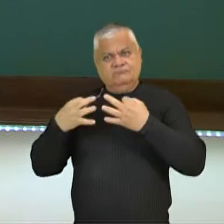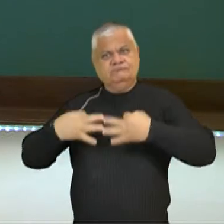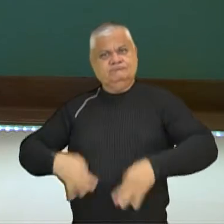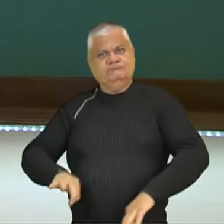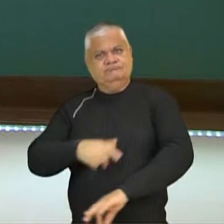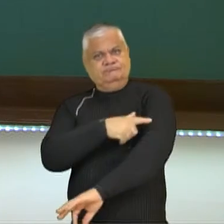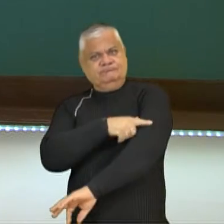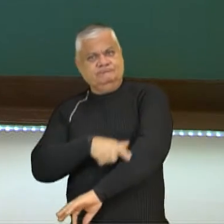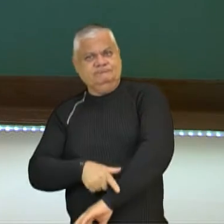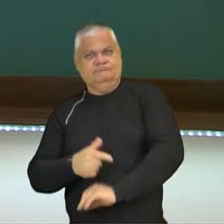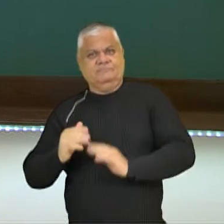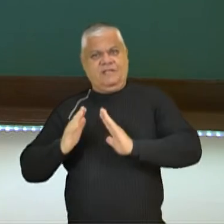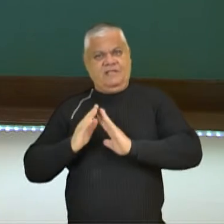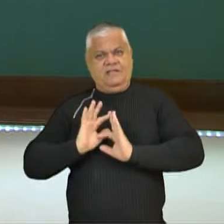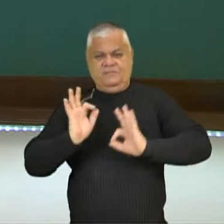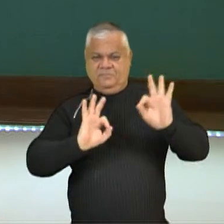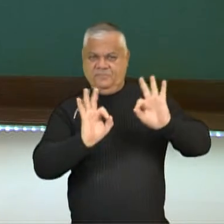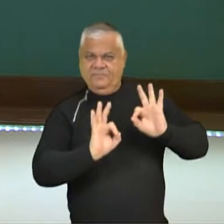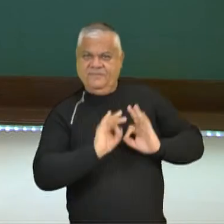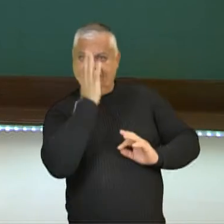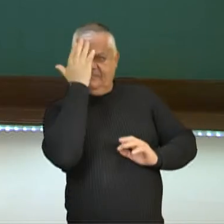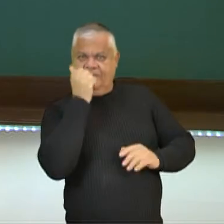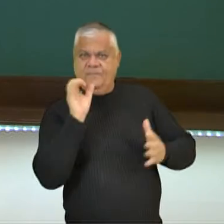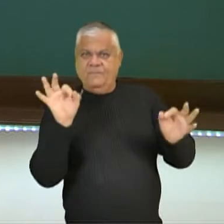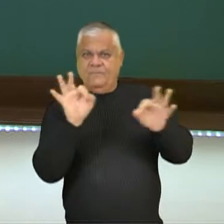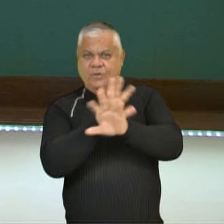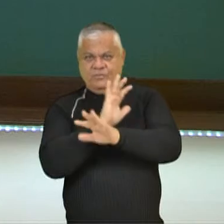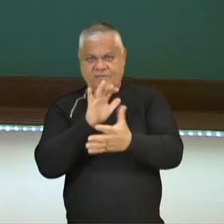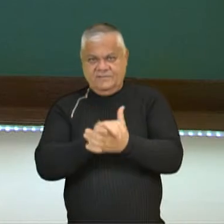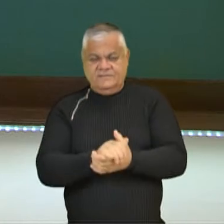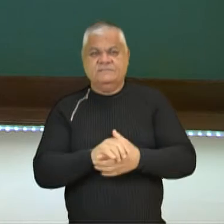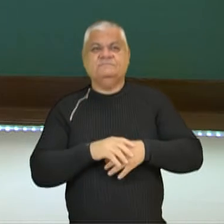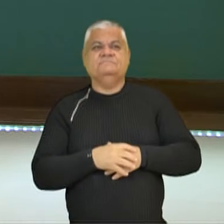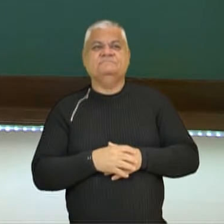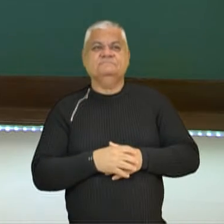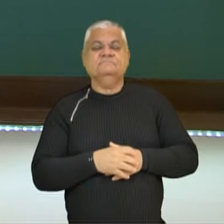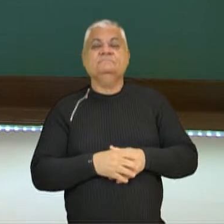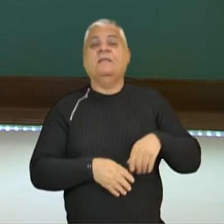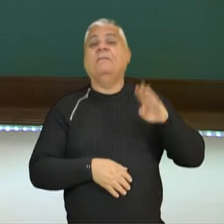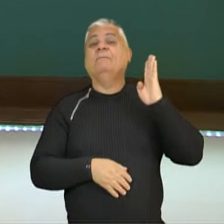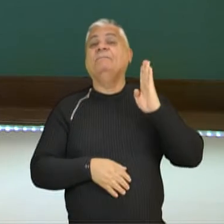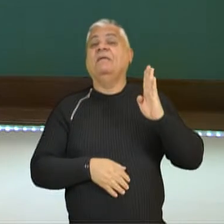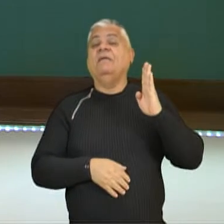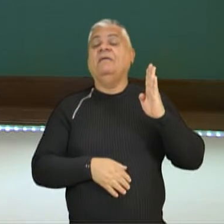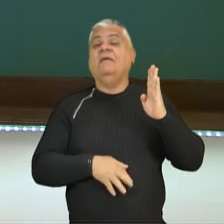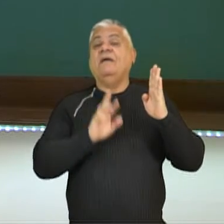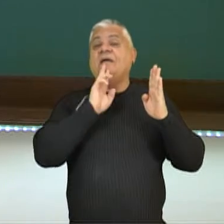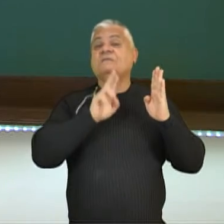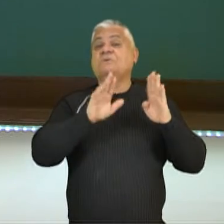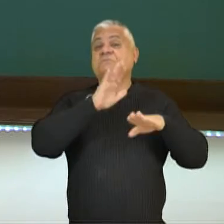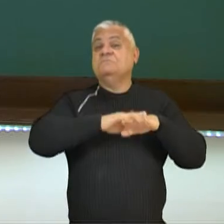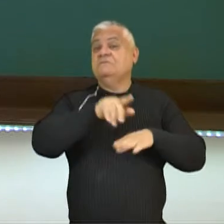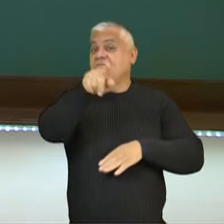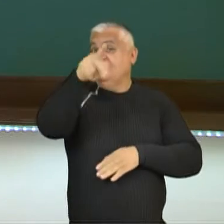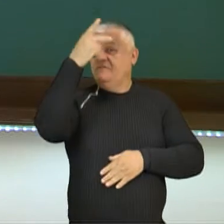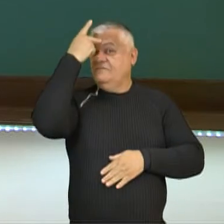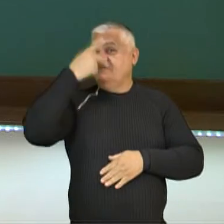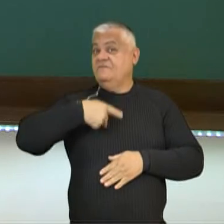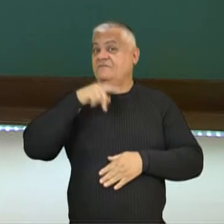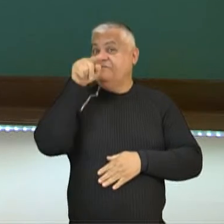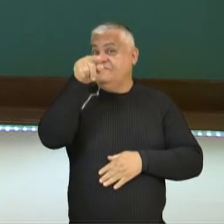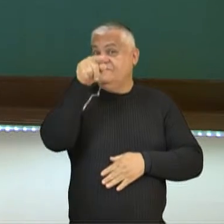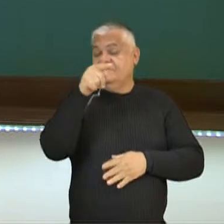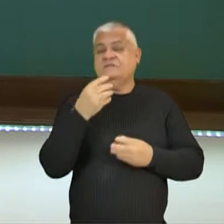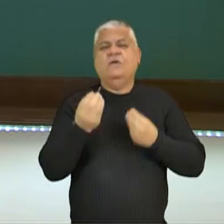de casa preparada para um casamento. E aqui, né, a segunda questão, uma resposta pessoal, para você